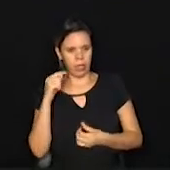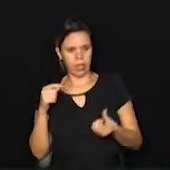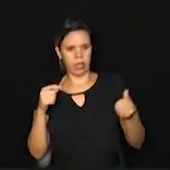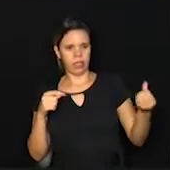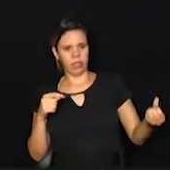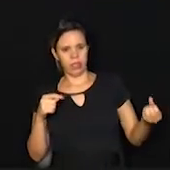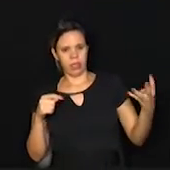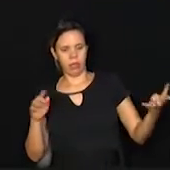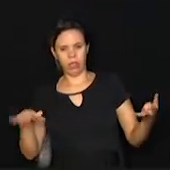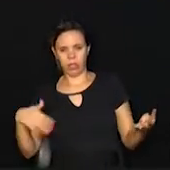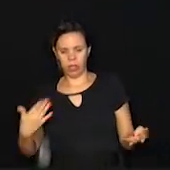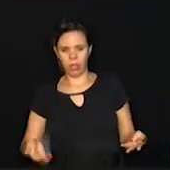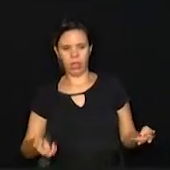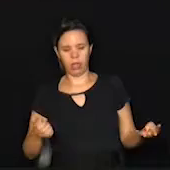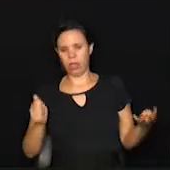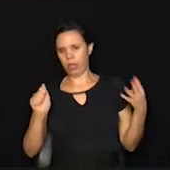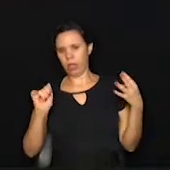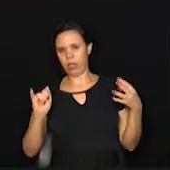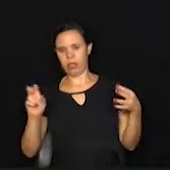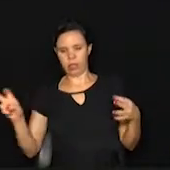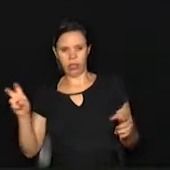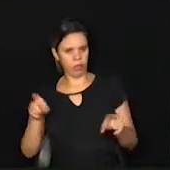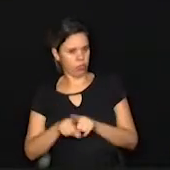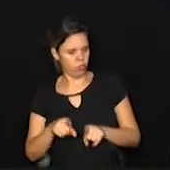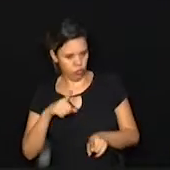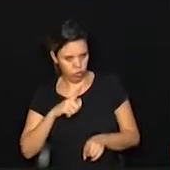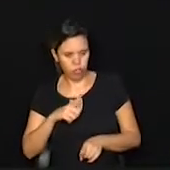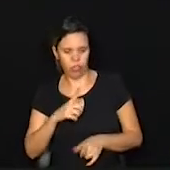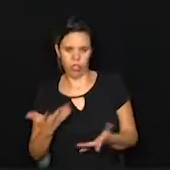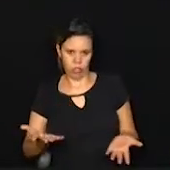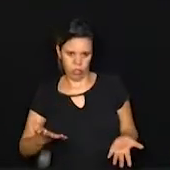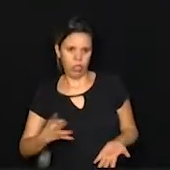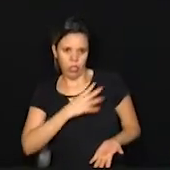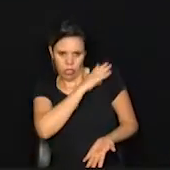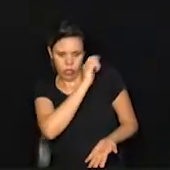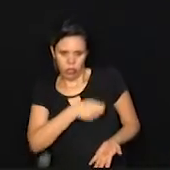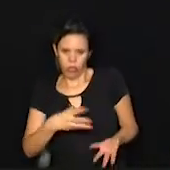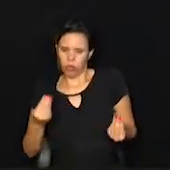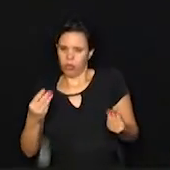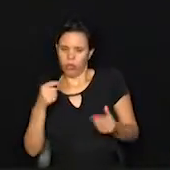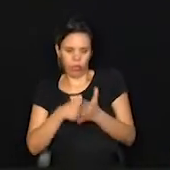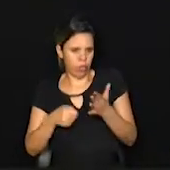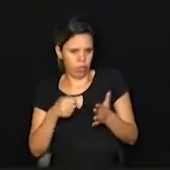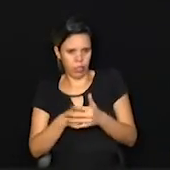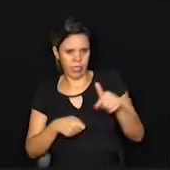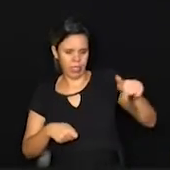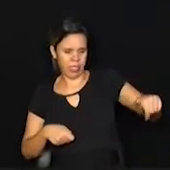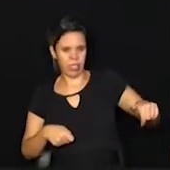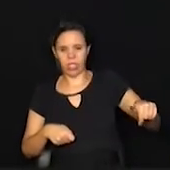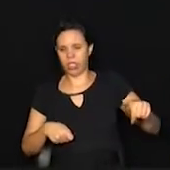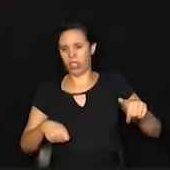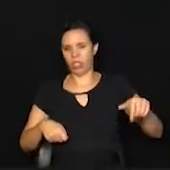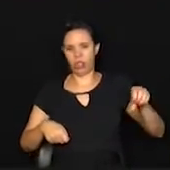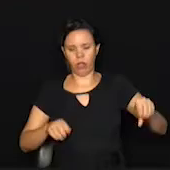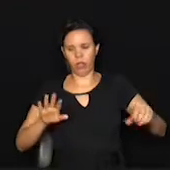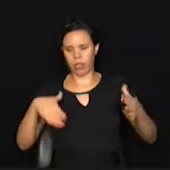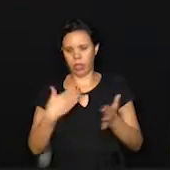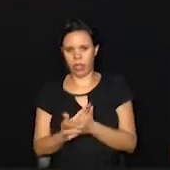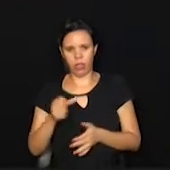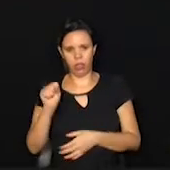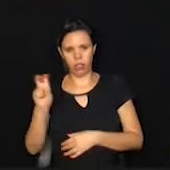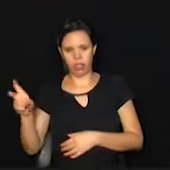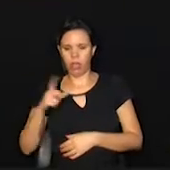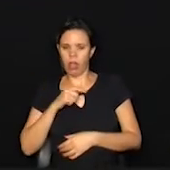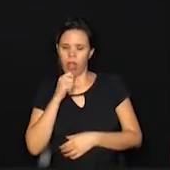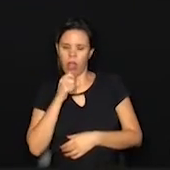o ai-5 tinha ditadura mas ainda tinha muita luta de 79 até 85 ainda